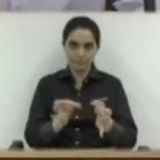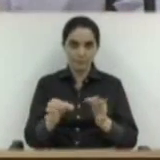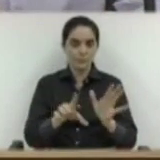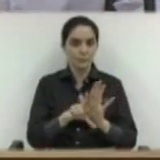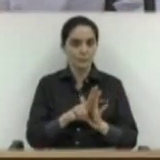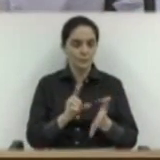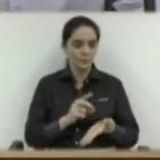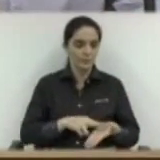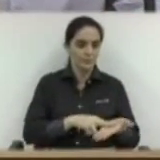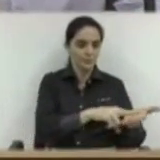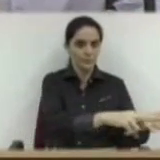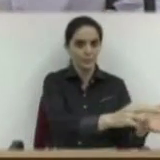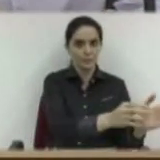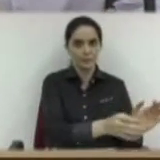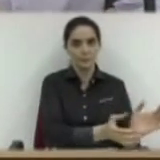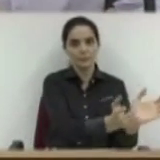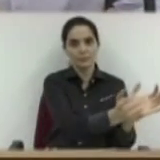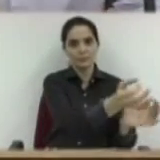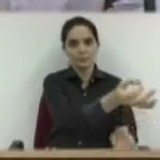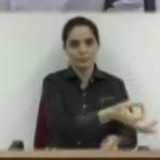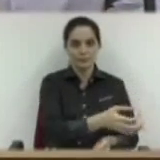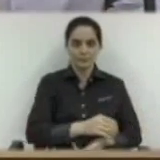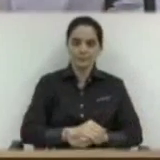encaminha às comissões.